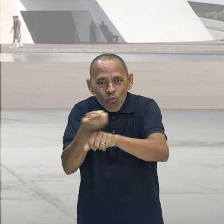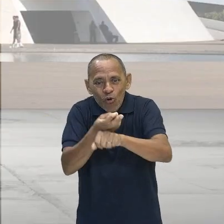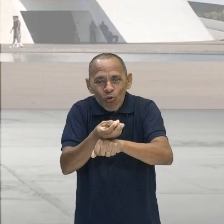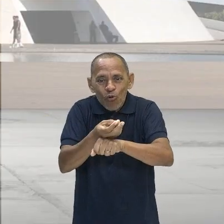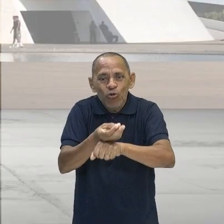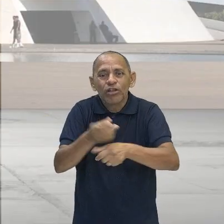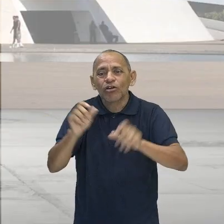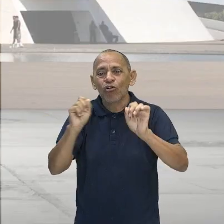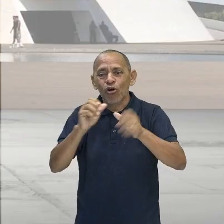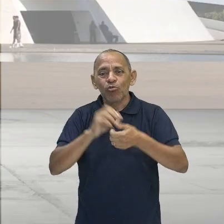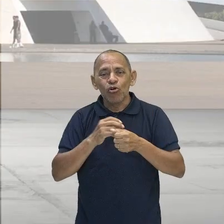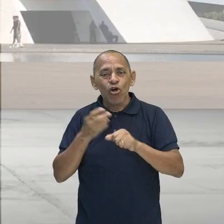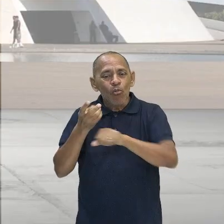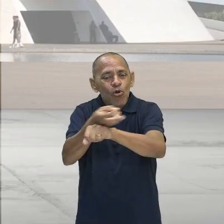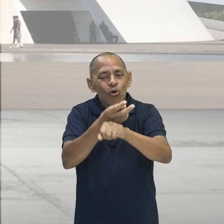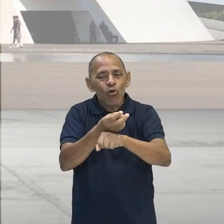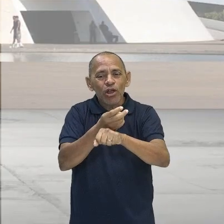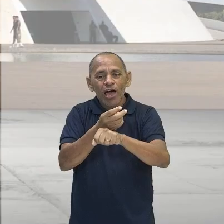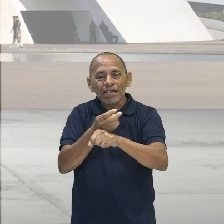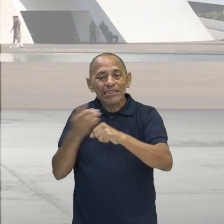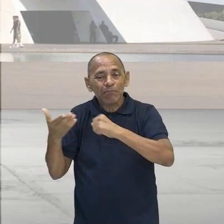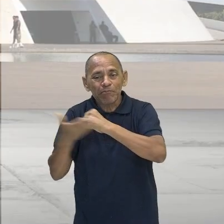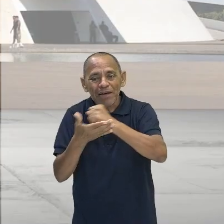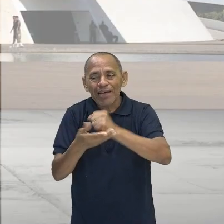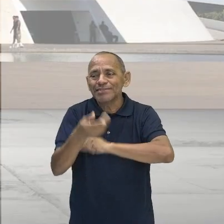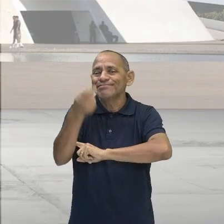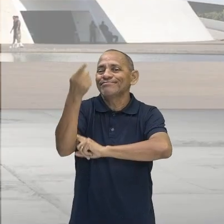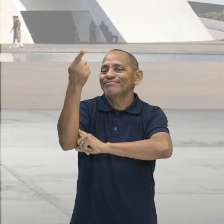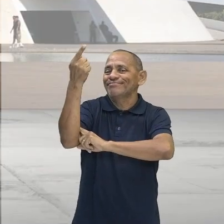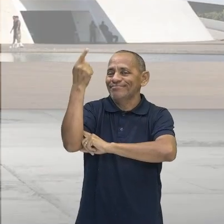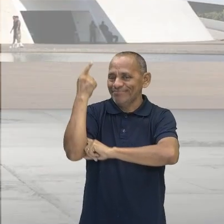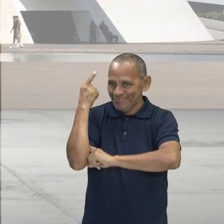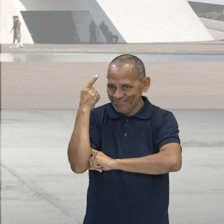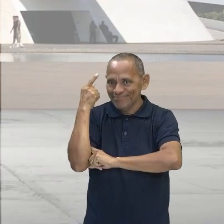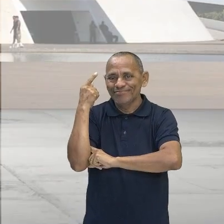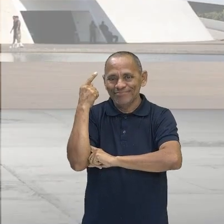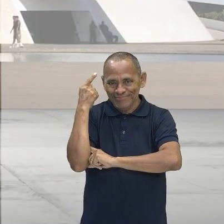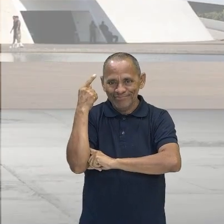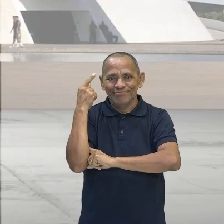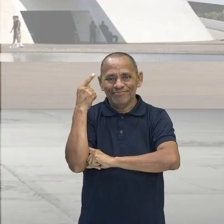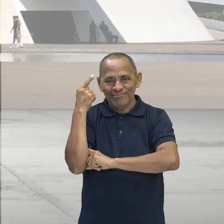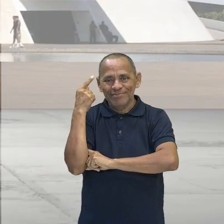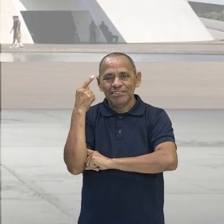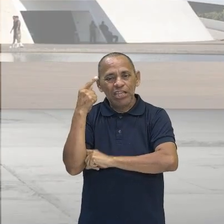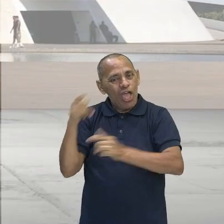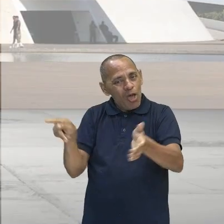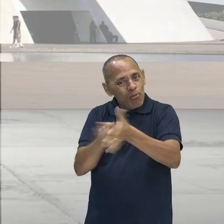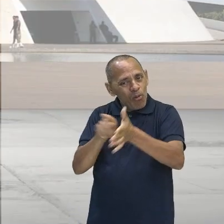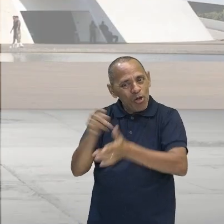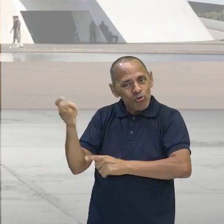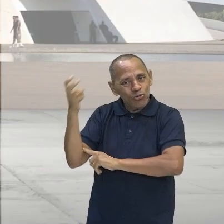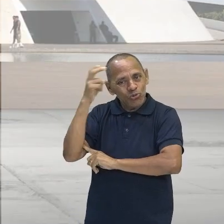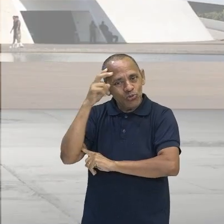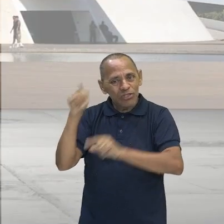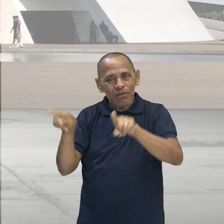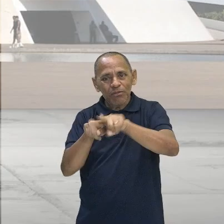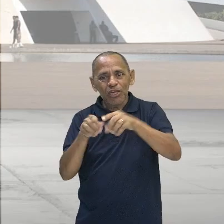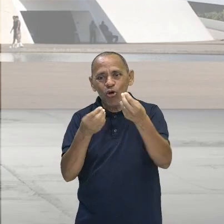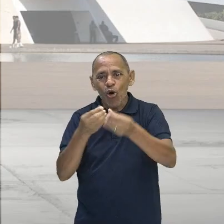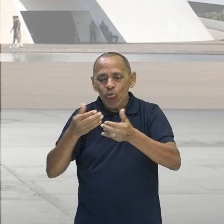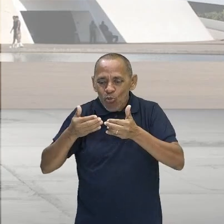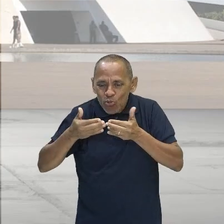nossas raízes culturais. Então esse Museu de Brasília, ele foi buscar a sua forma, a